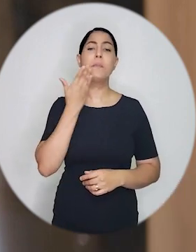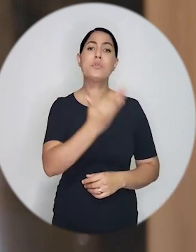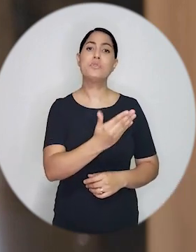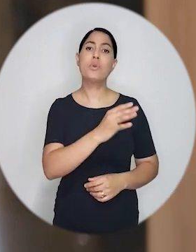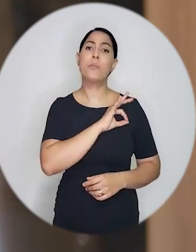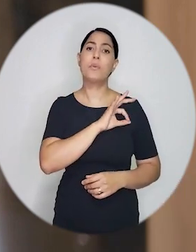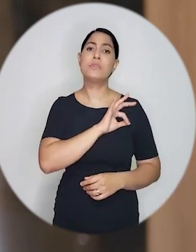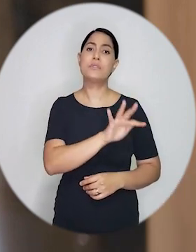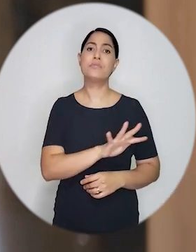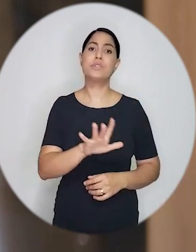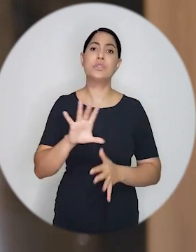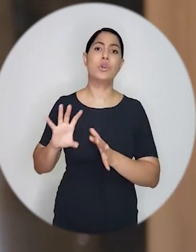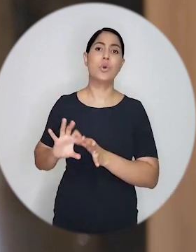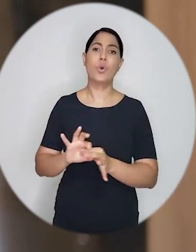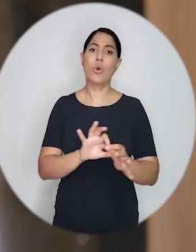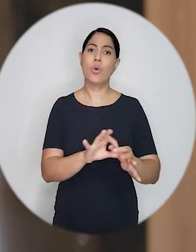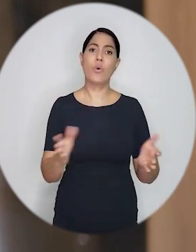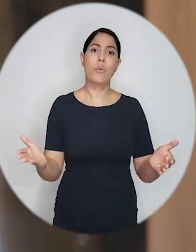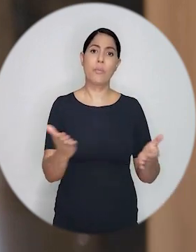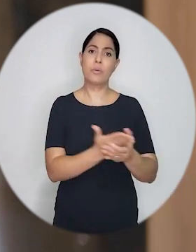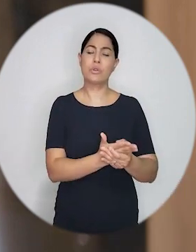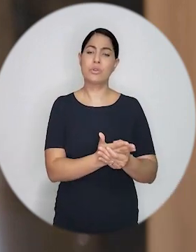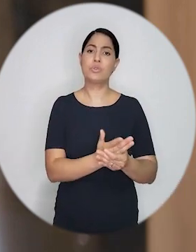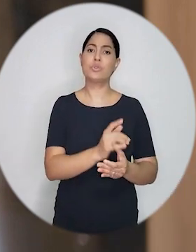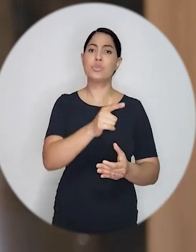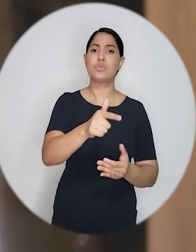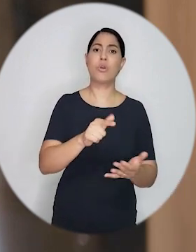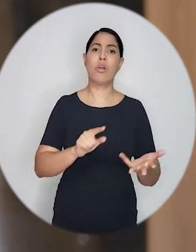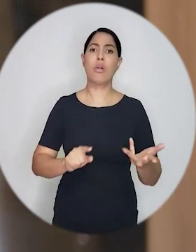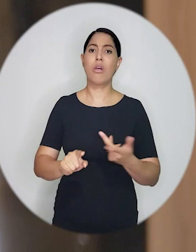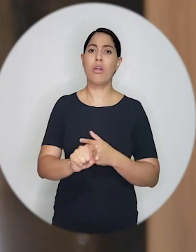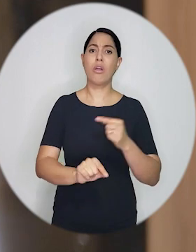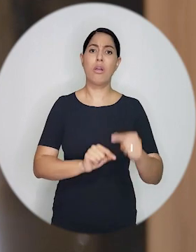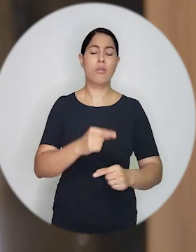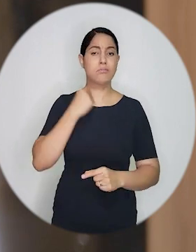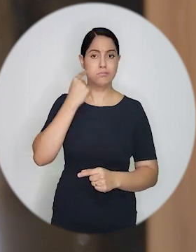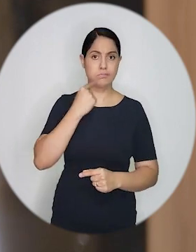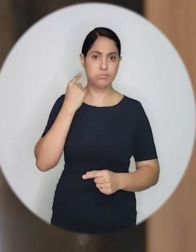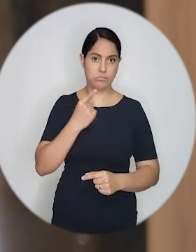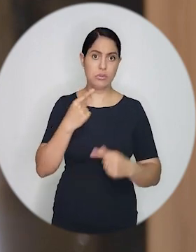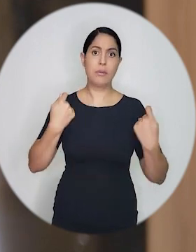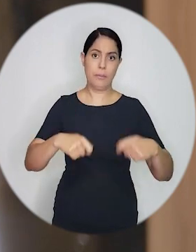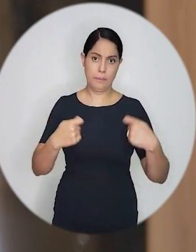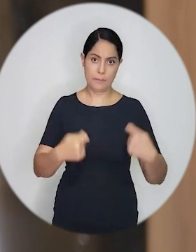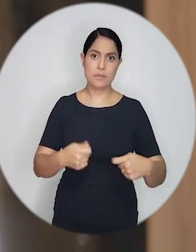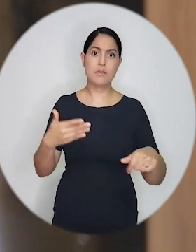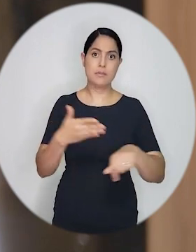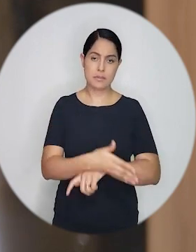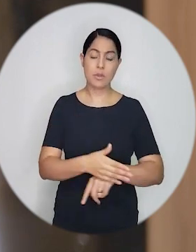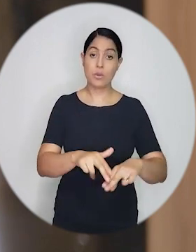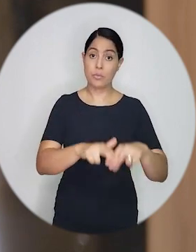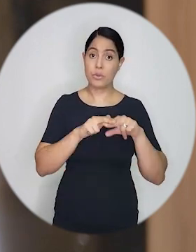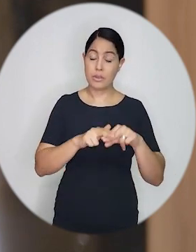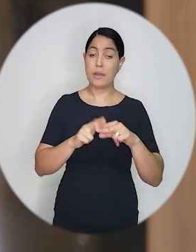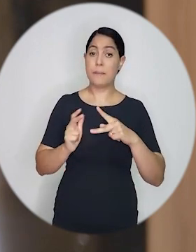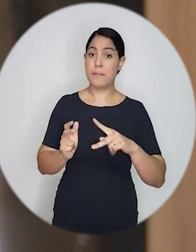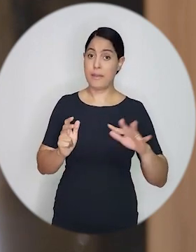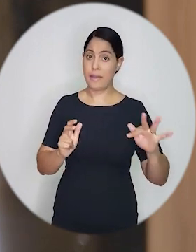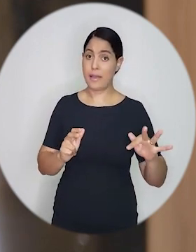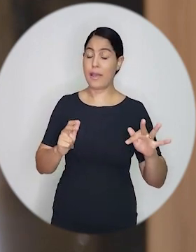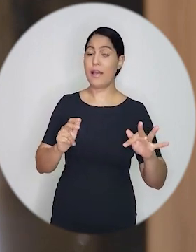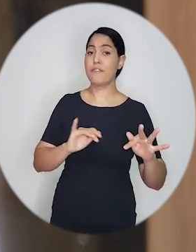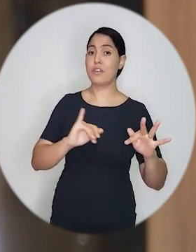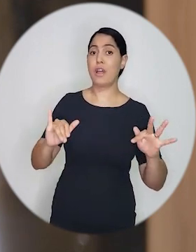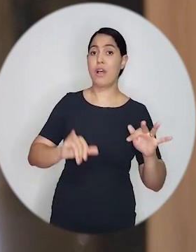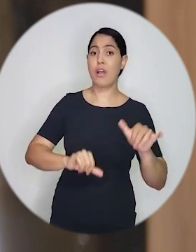Polícia Federal que garanta o acesso imediato aos autos de inquéritos policiais e outros procedimentos a advogados e advogadas. Isso porque a